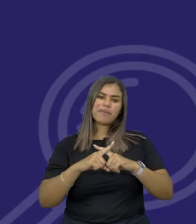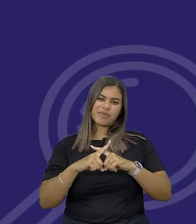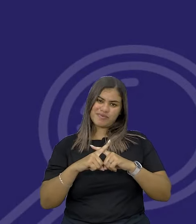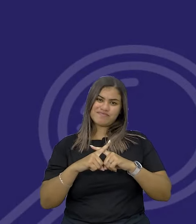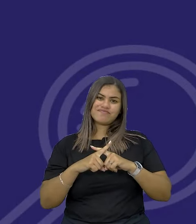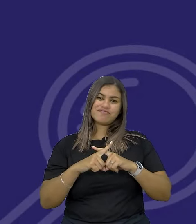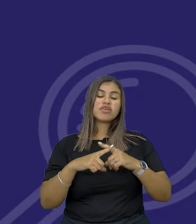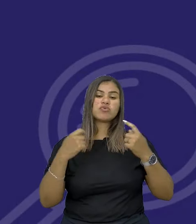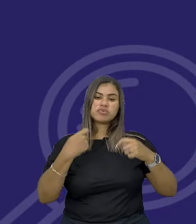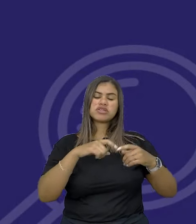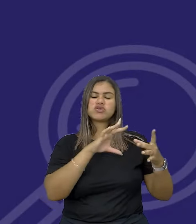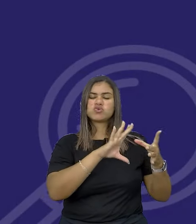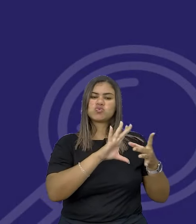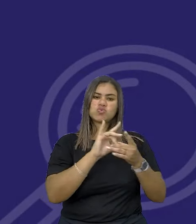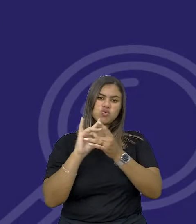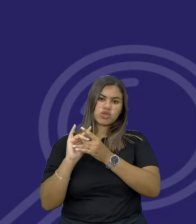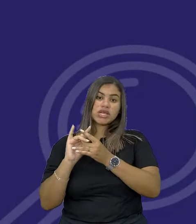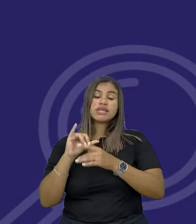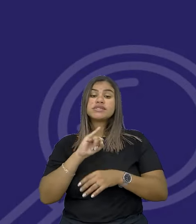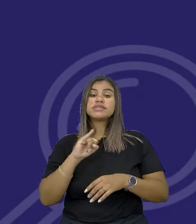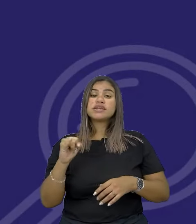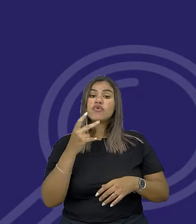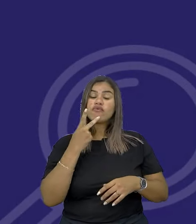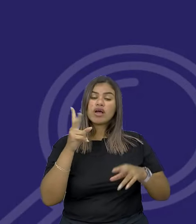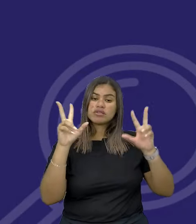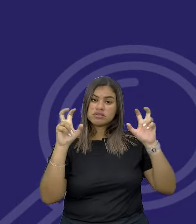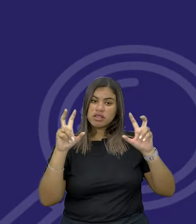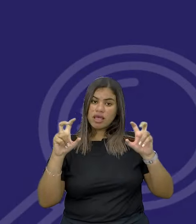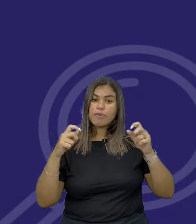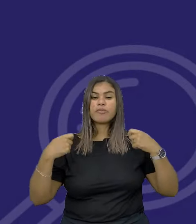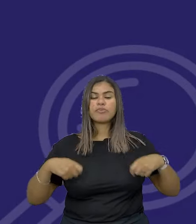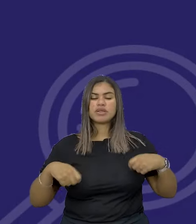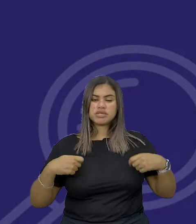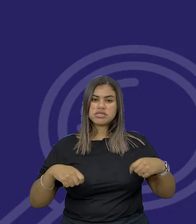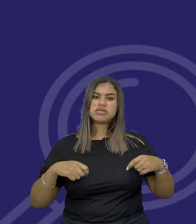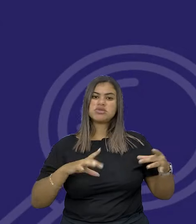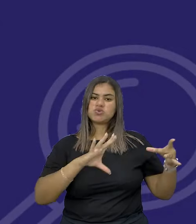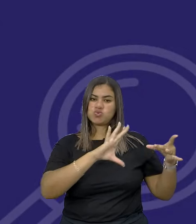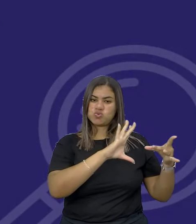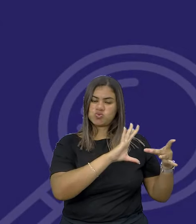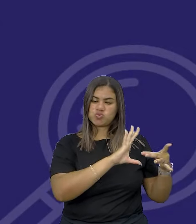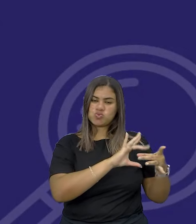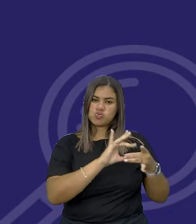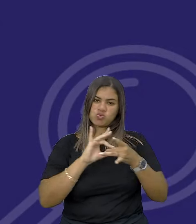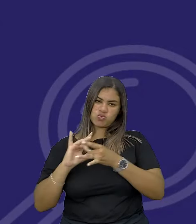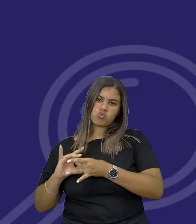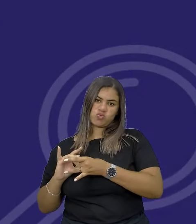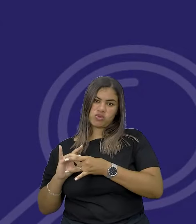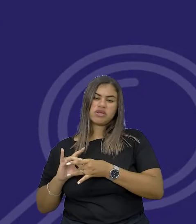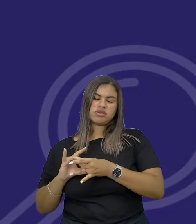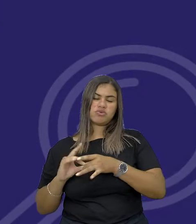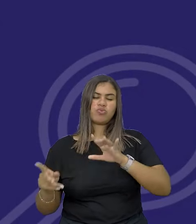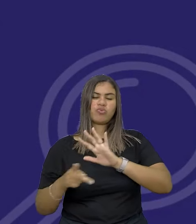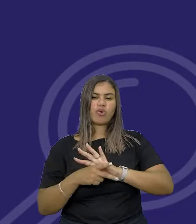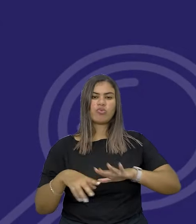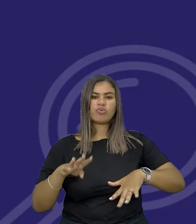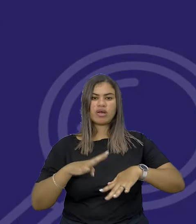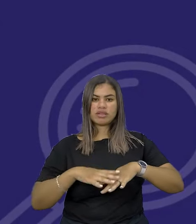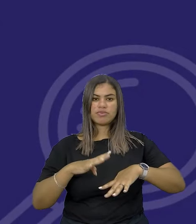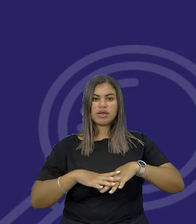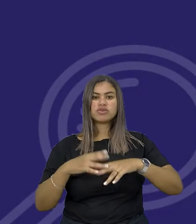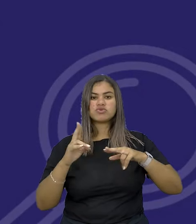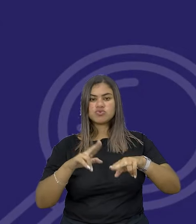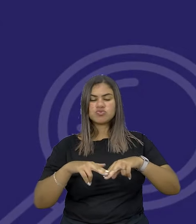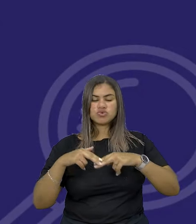vamos contextualizar. Quando eu falar de um tema, eu tenho que lembrar que esse tema está sendo usado naquele momento na matemática. Então, a gente tem que buscar